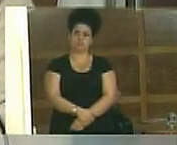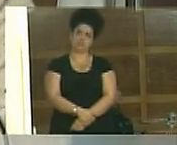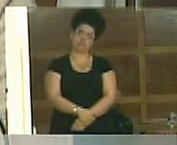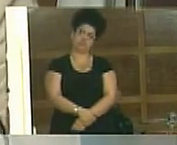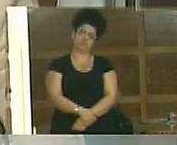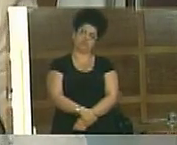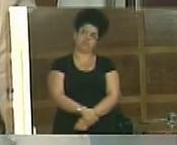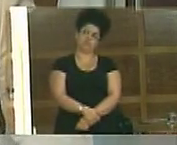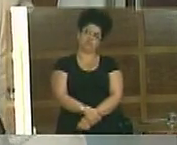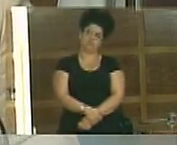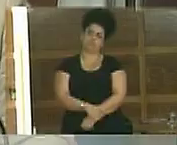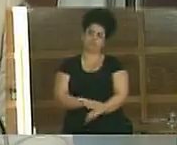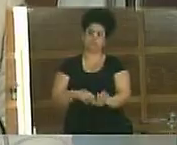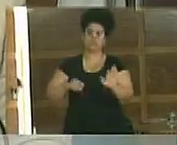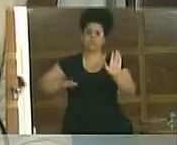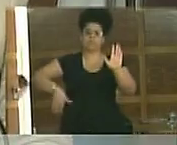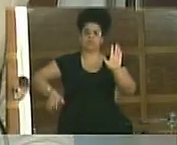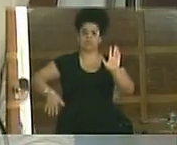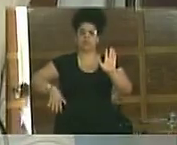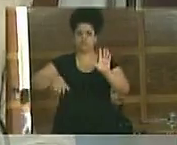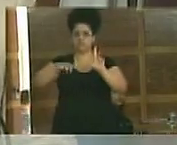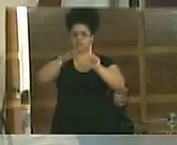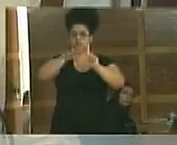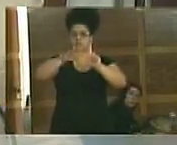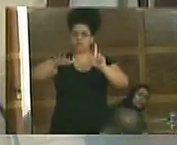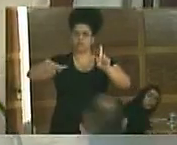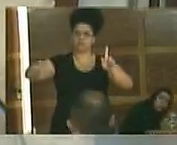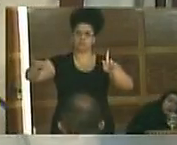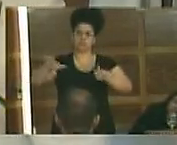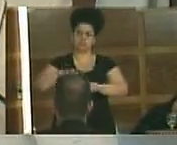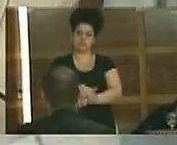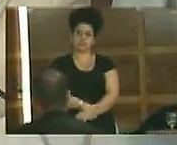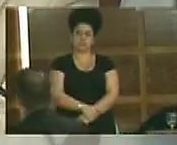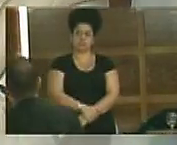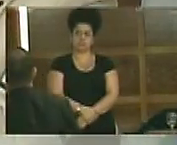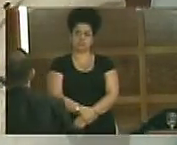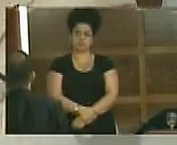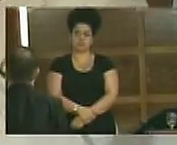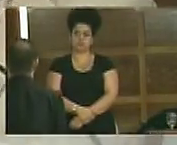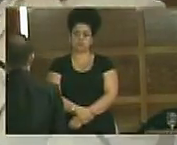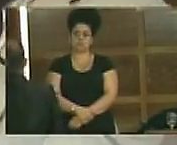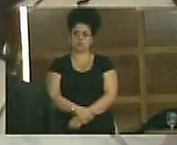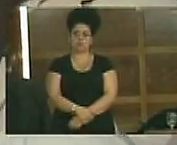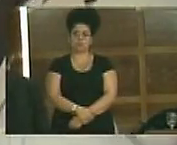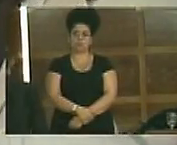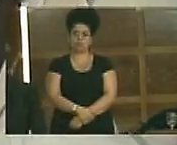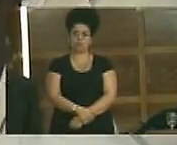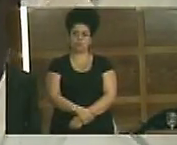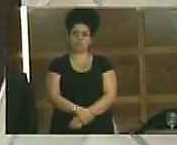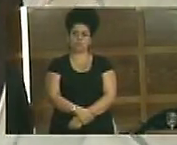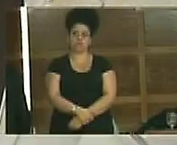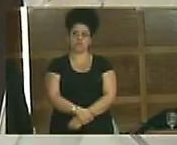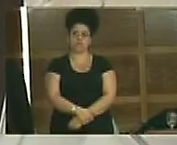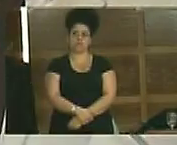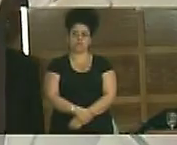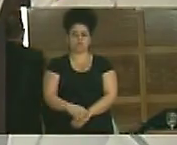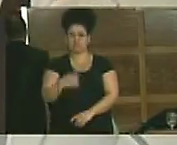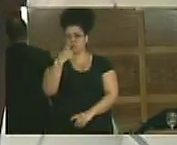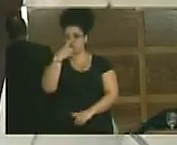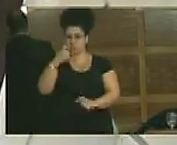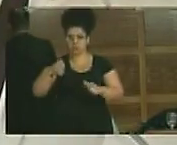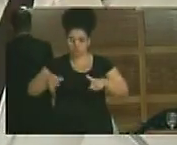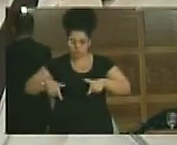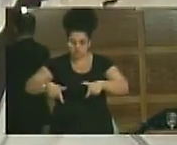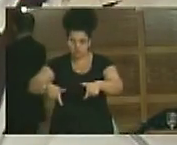Aqui é a Praia de Garatucaia. Essa é a Praia de Garatucaia. Isso aqui é o esgoto, ali é o esgoto na